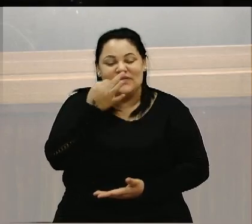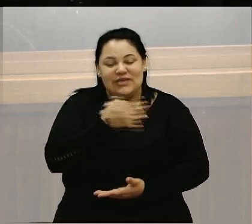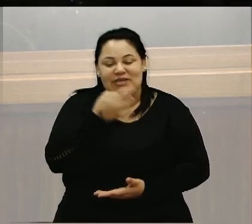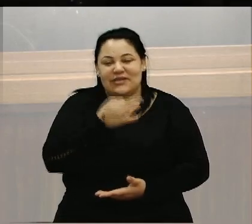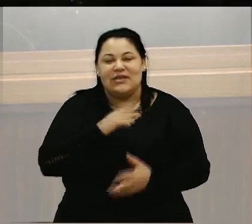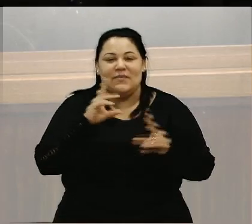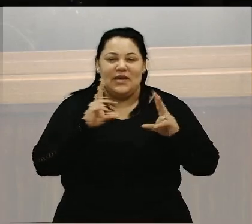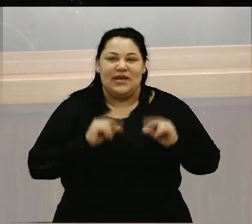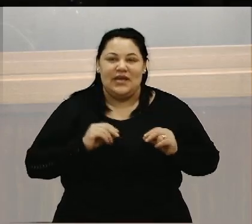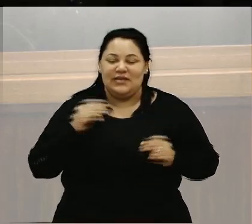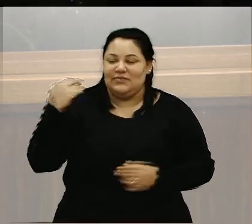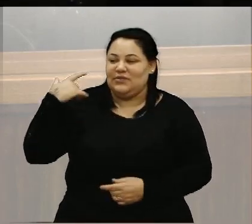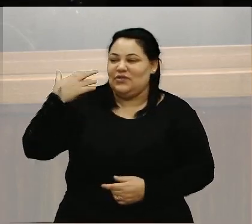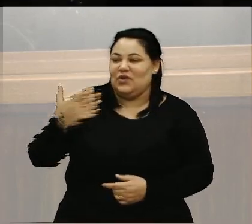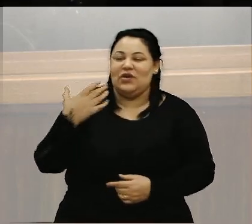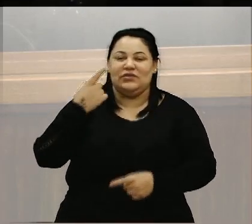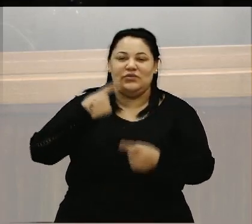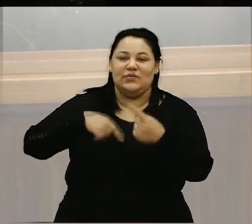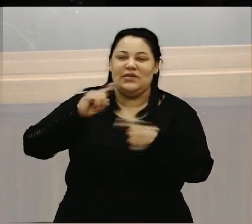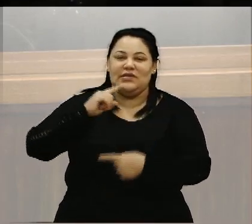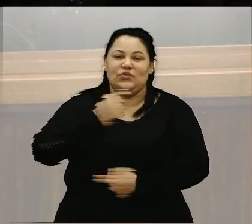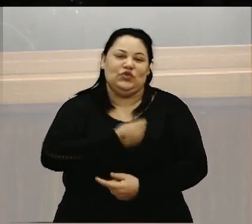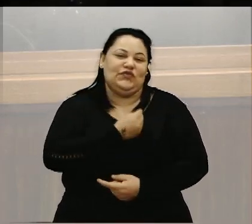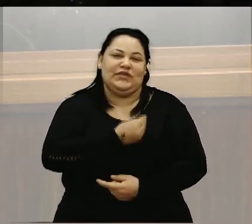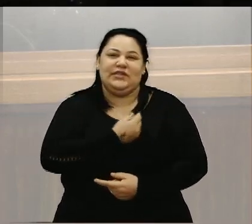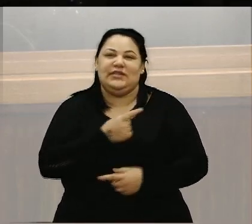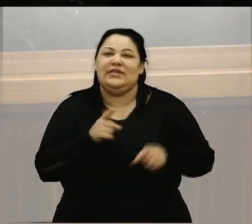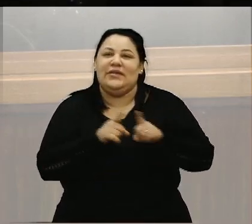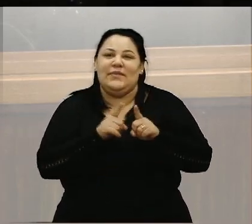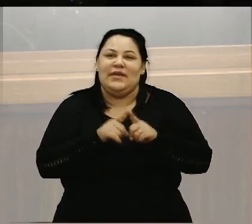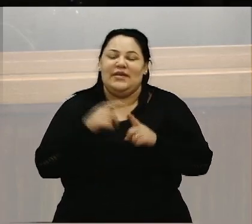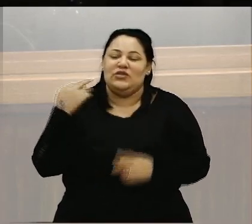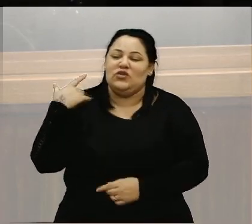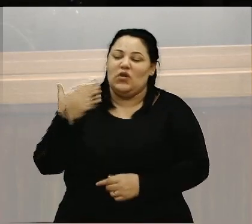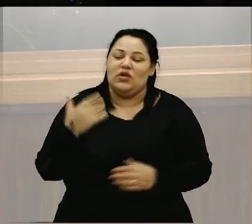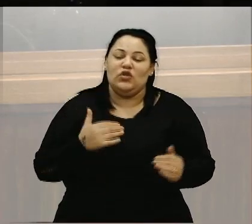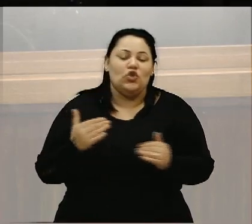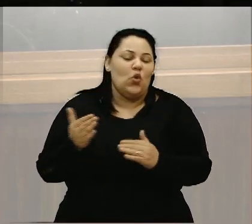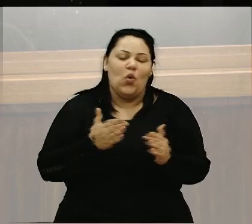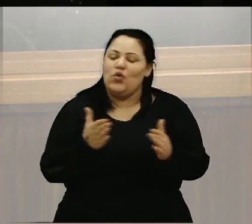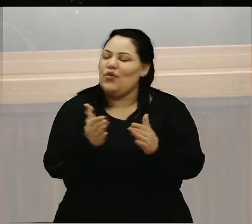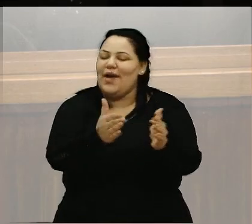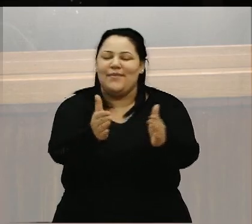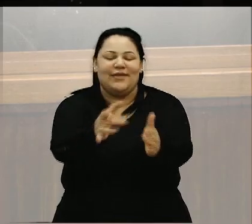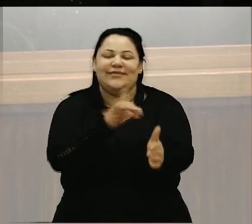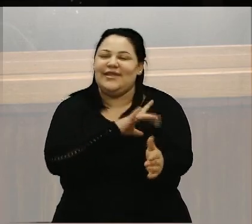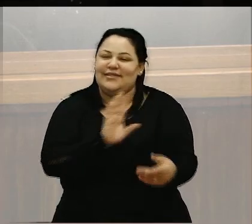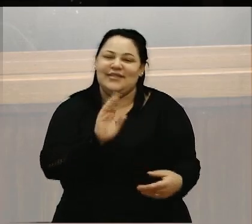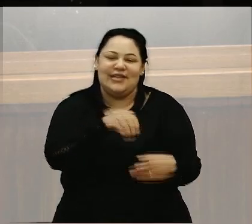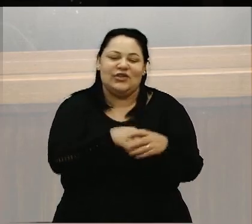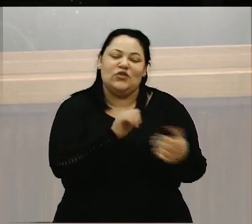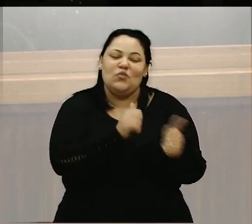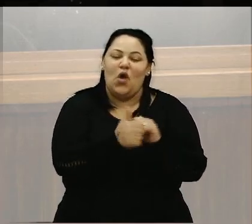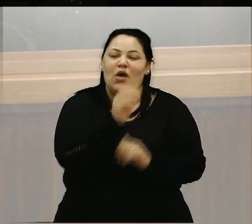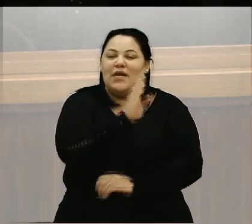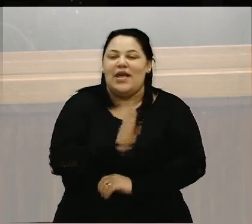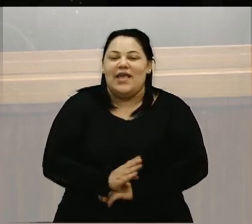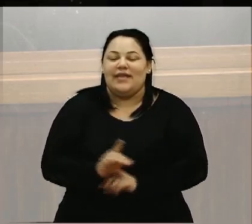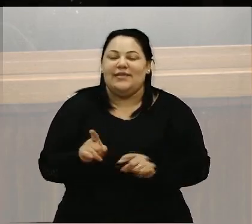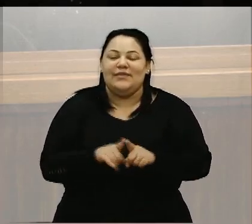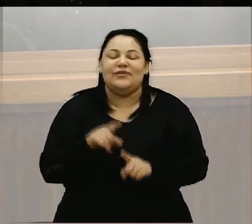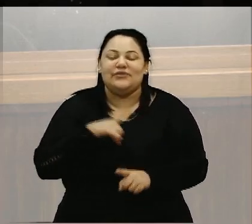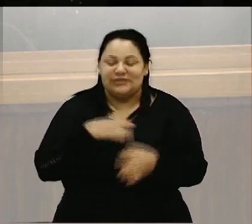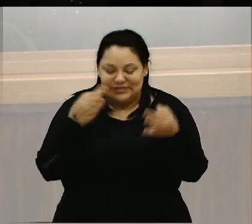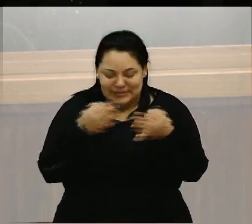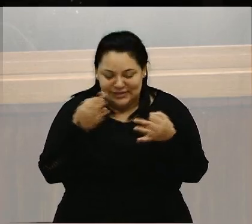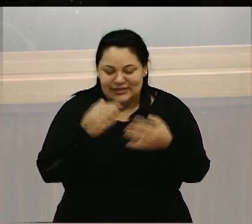sua história de superação de vida, pela sua história e sua trajetória dentro do futebol brasileiro. Então, com toda certeza,